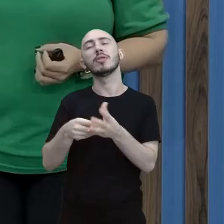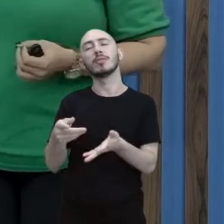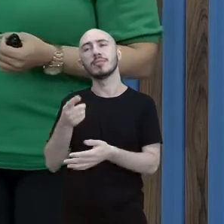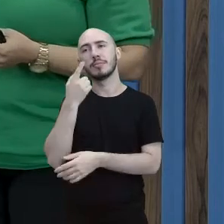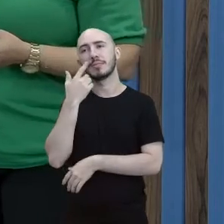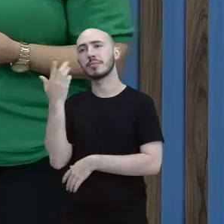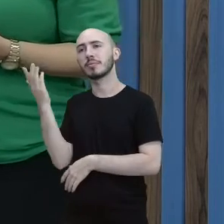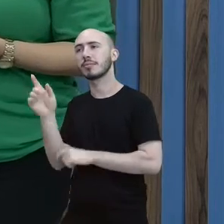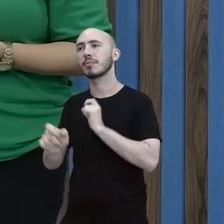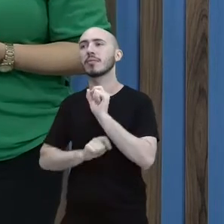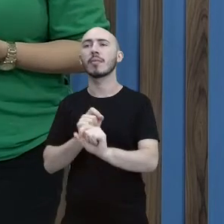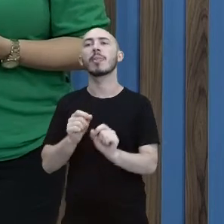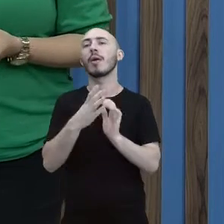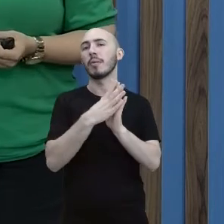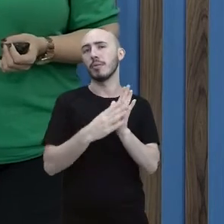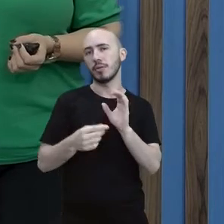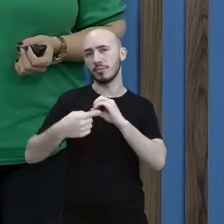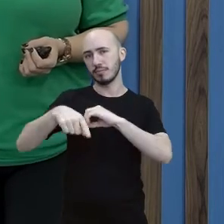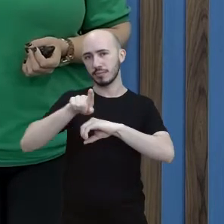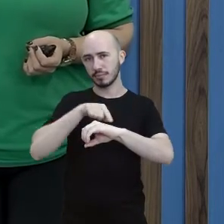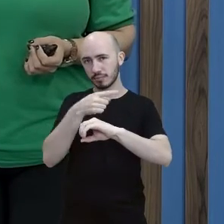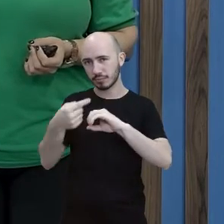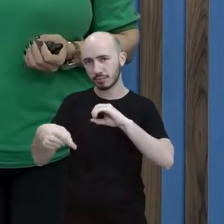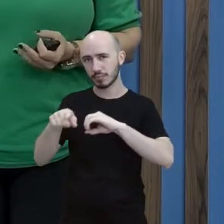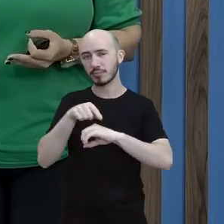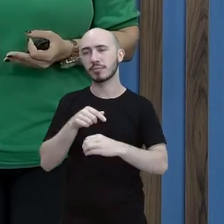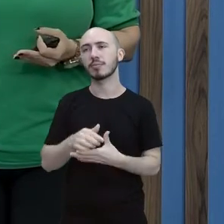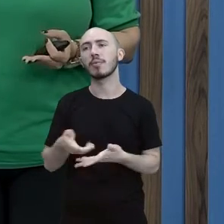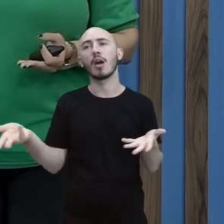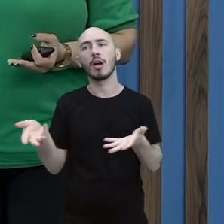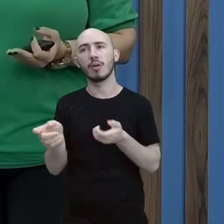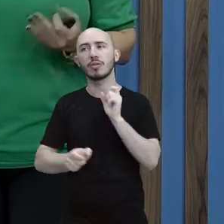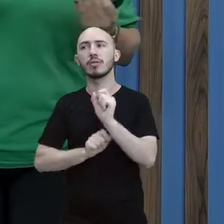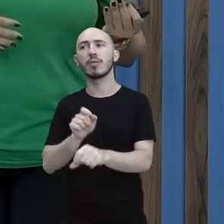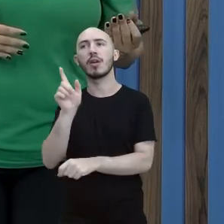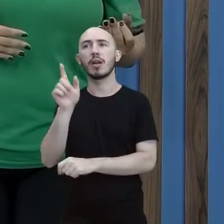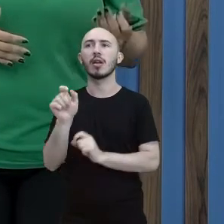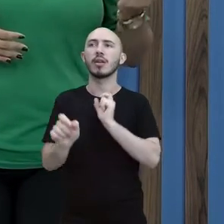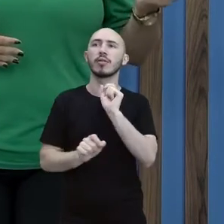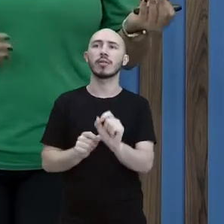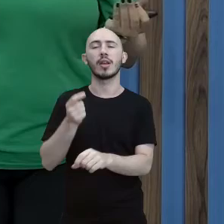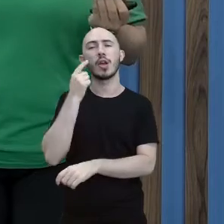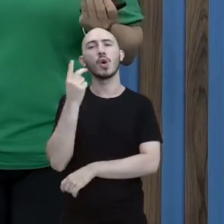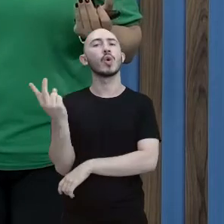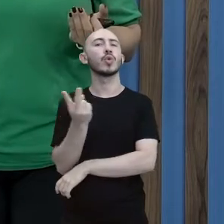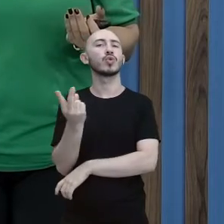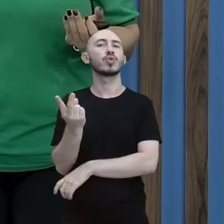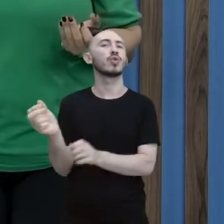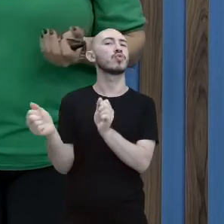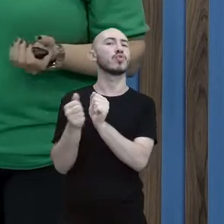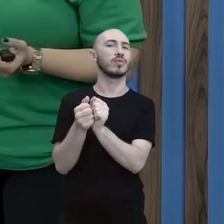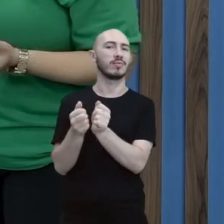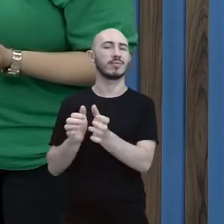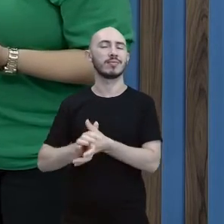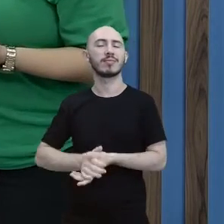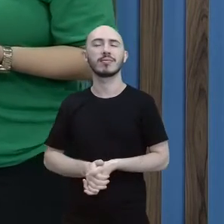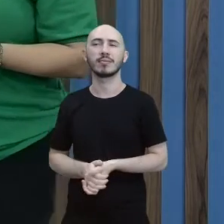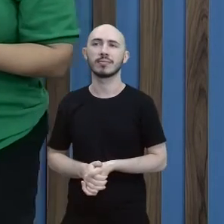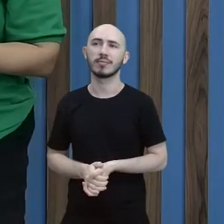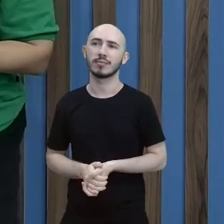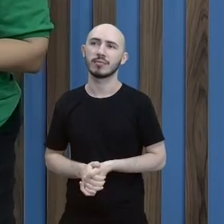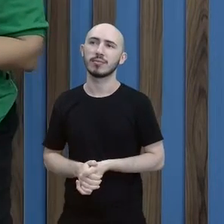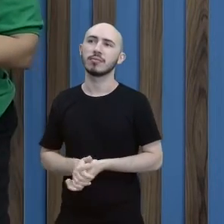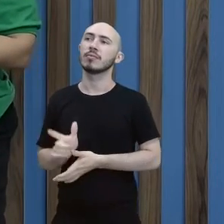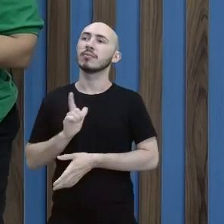né, nesse modelo atômico de Rutherford, que hoje é conhecido como modelo atômico de Rutherford Bohr, tá? Então,